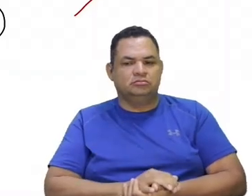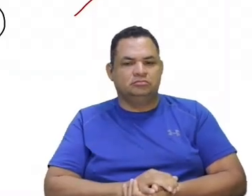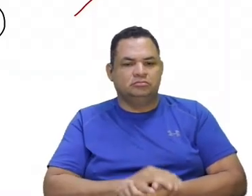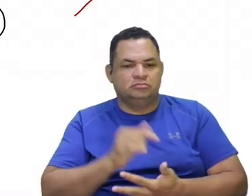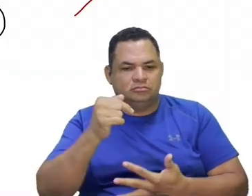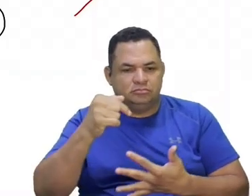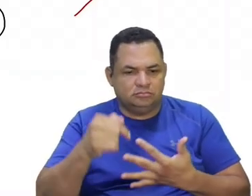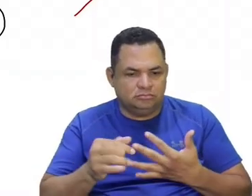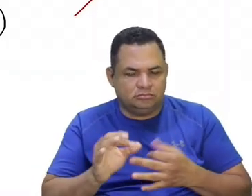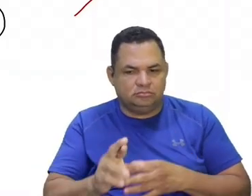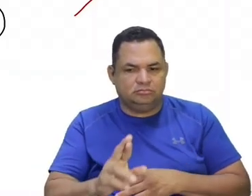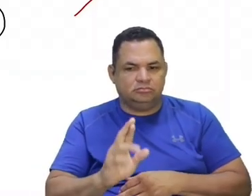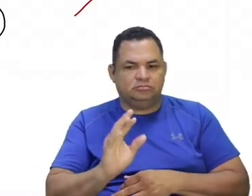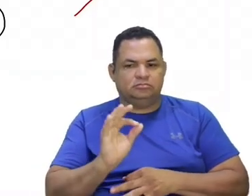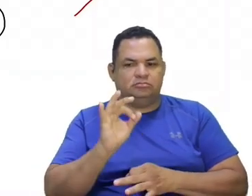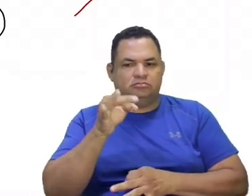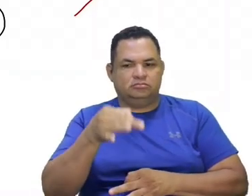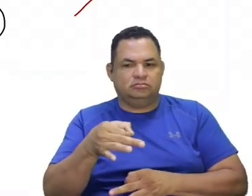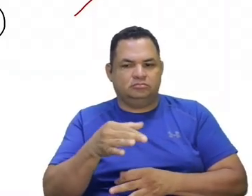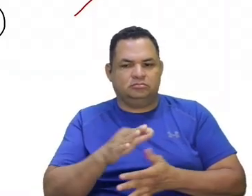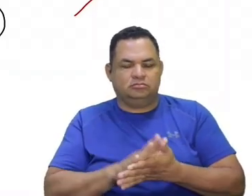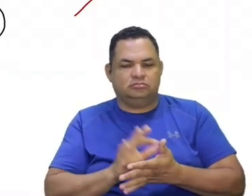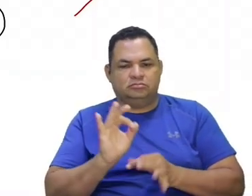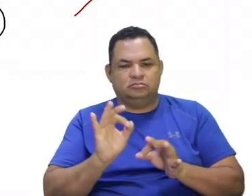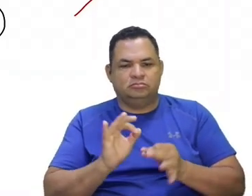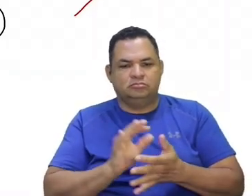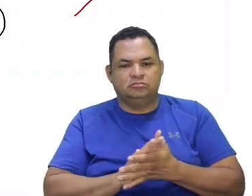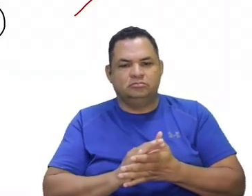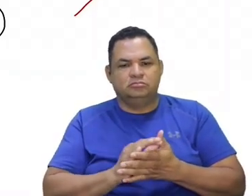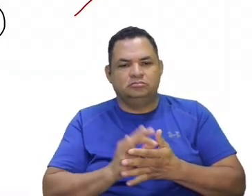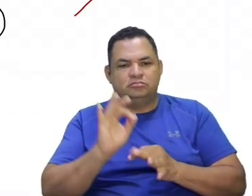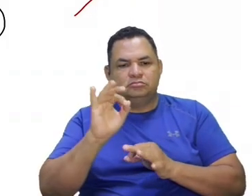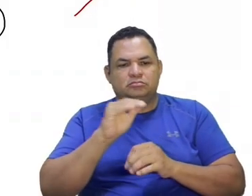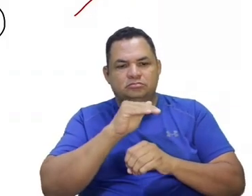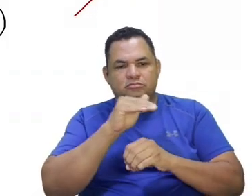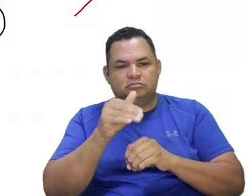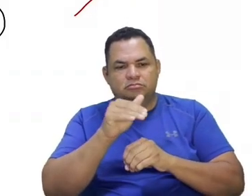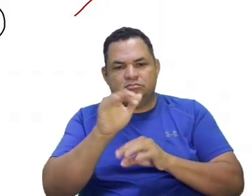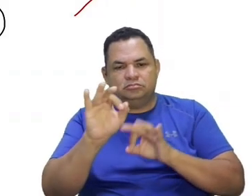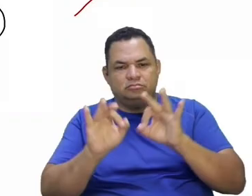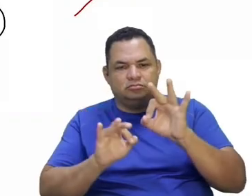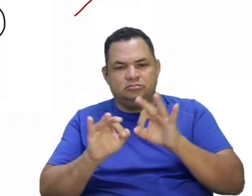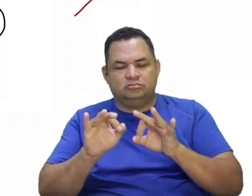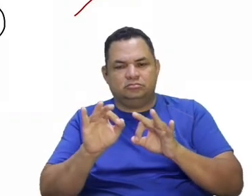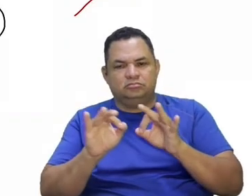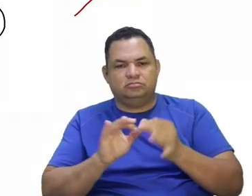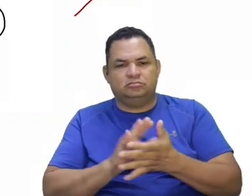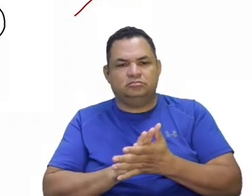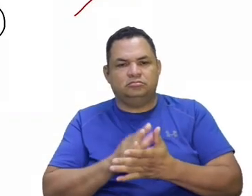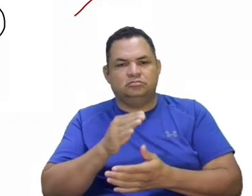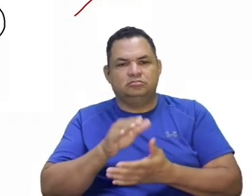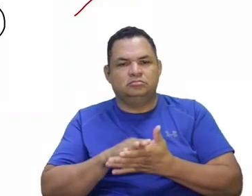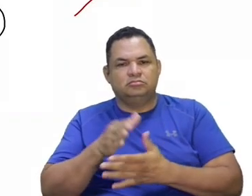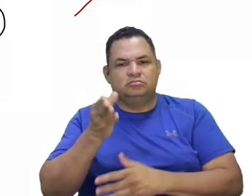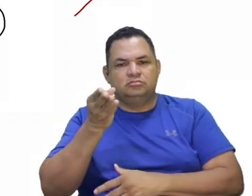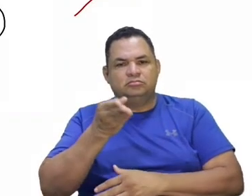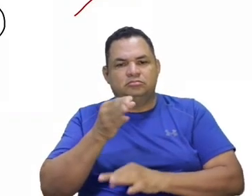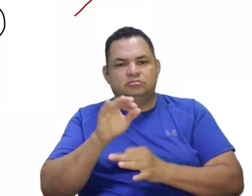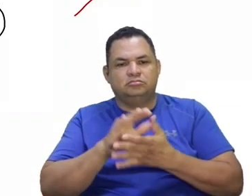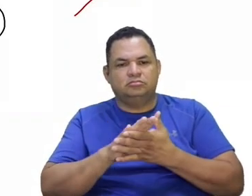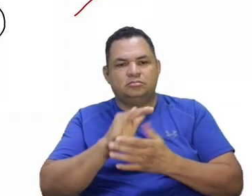é a nossa alternativa correta. Essa é a distribuição eletrônica em níveis